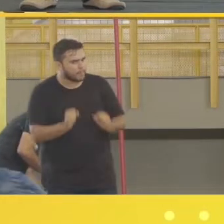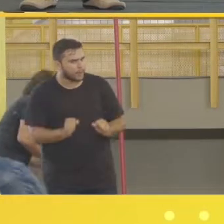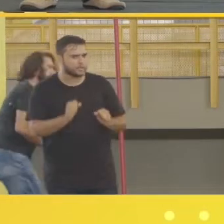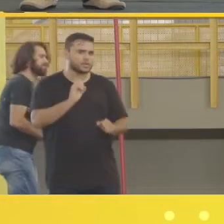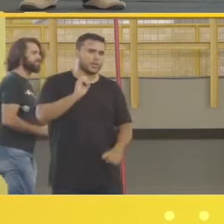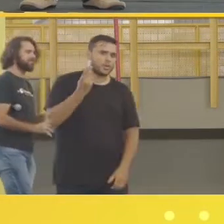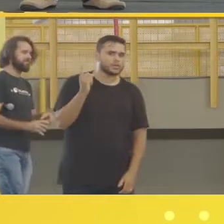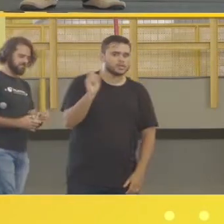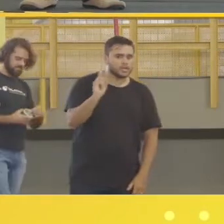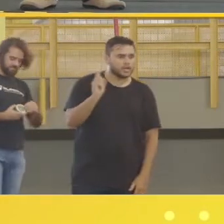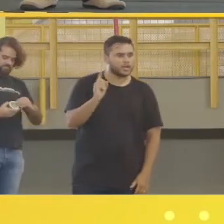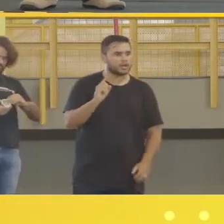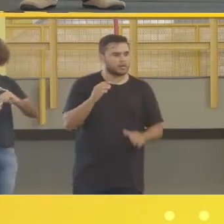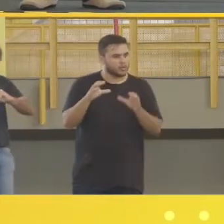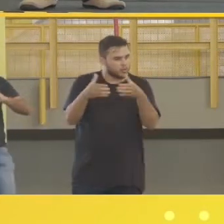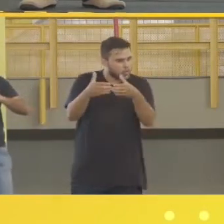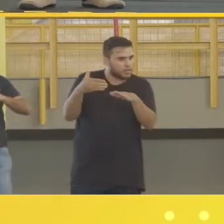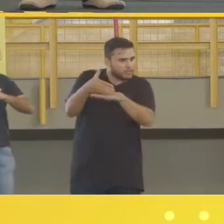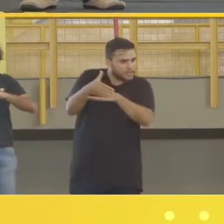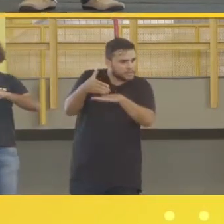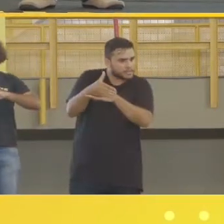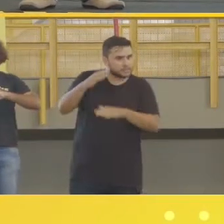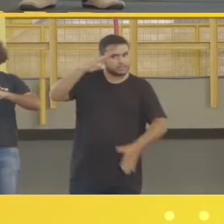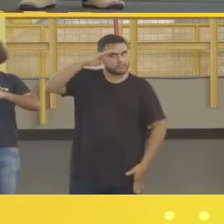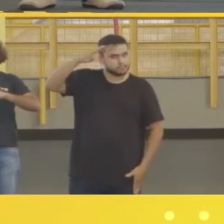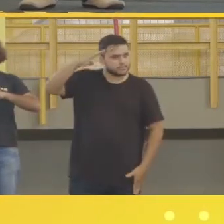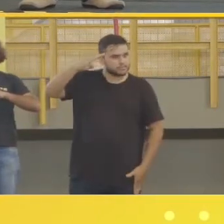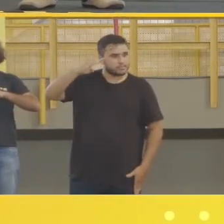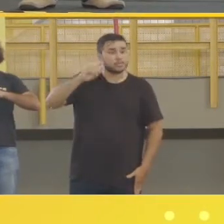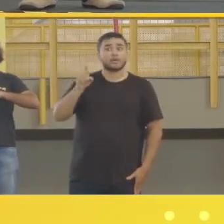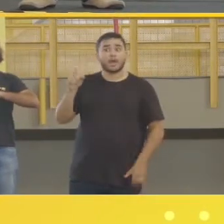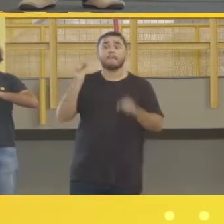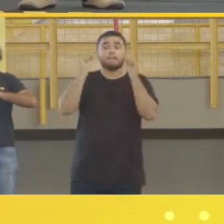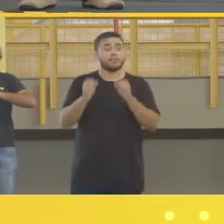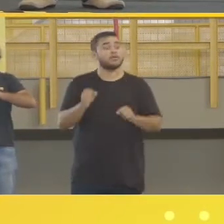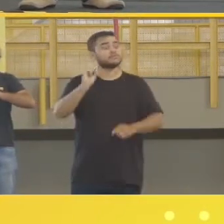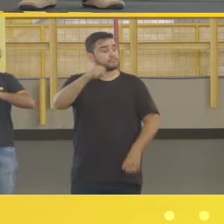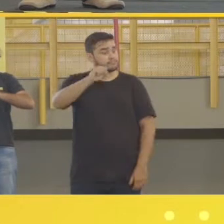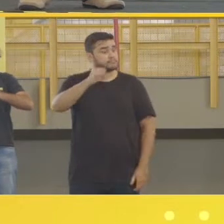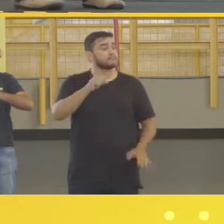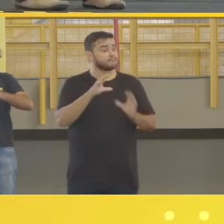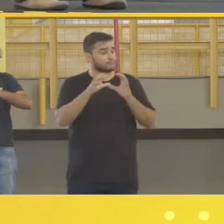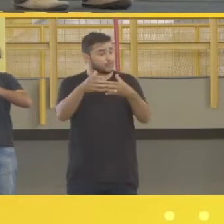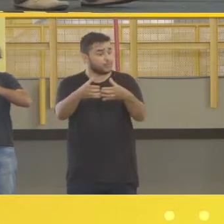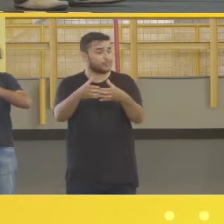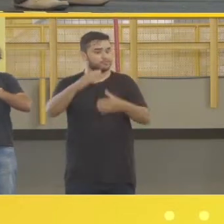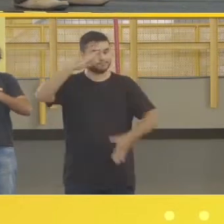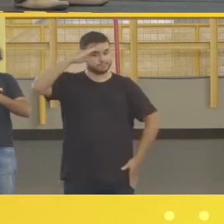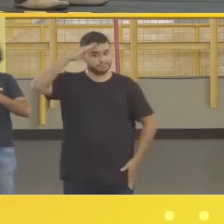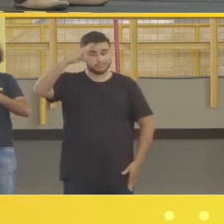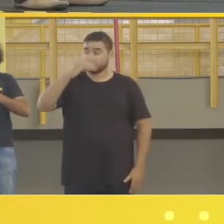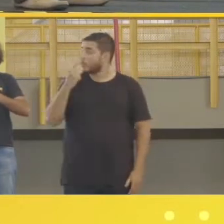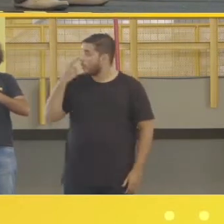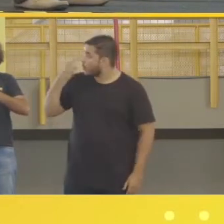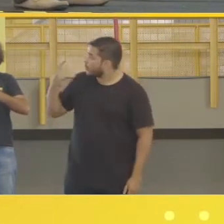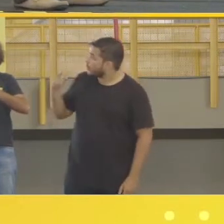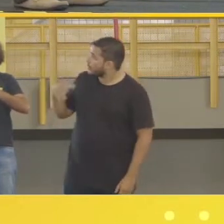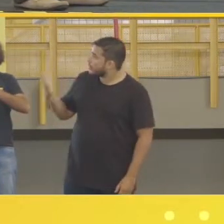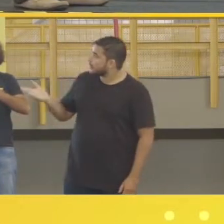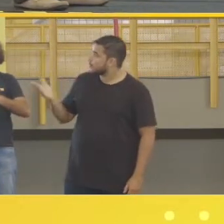de participar? Acabou. Acabou. Muita gente vai marcar aqui,